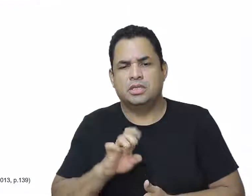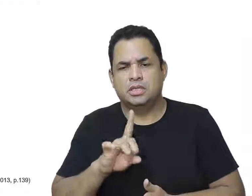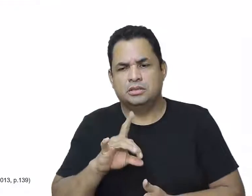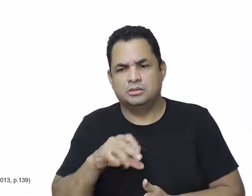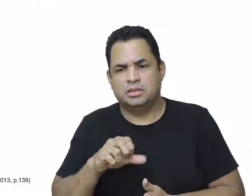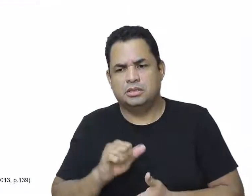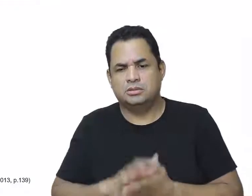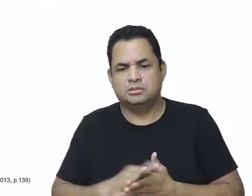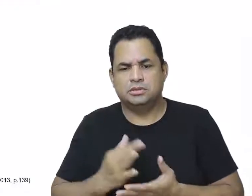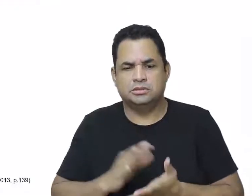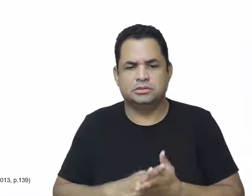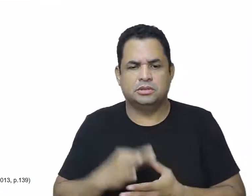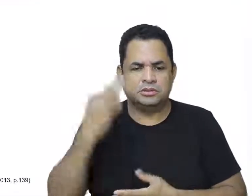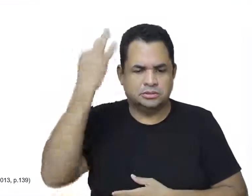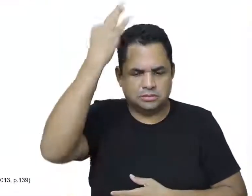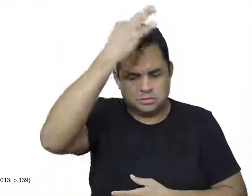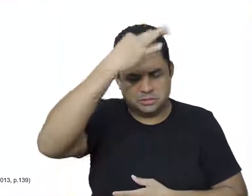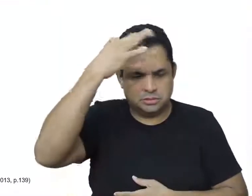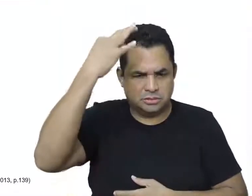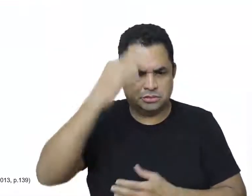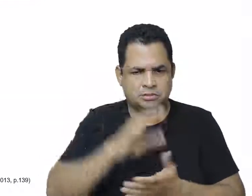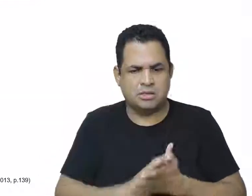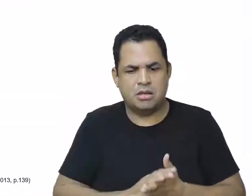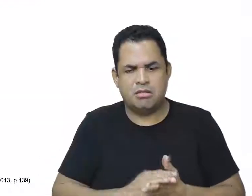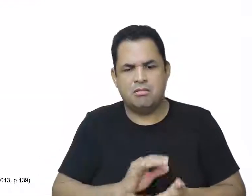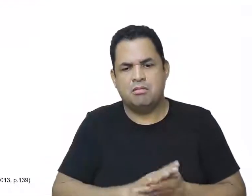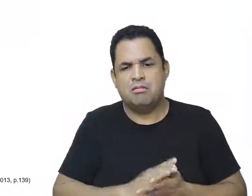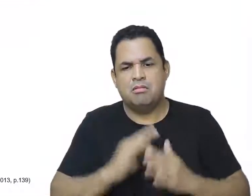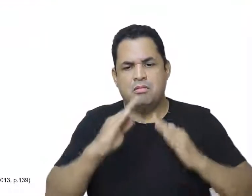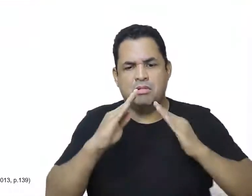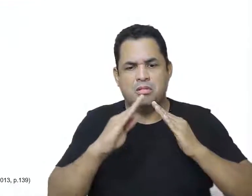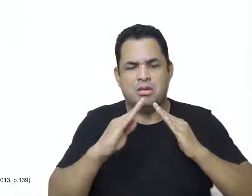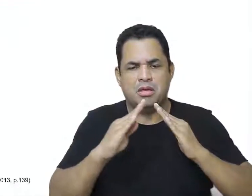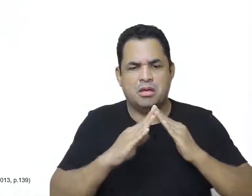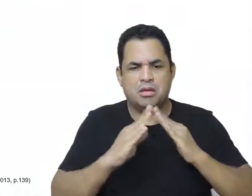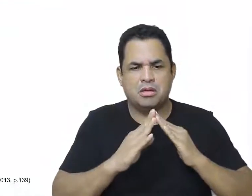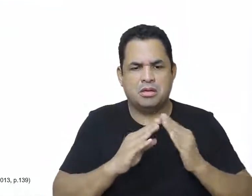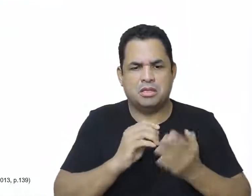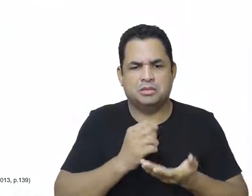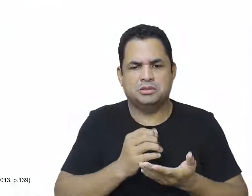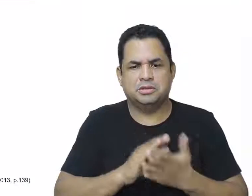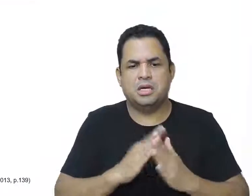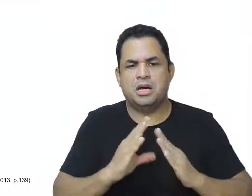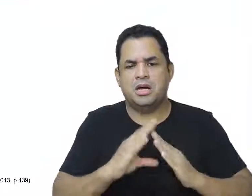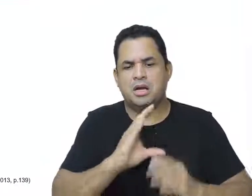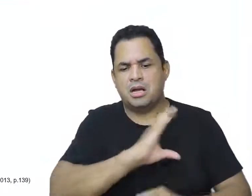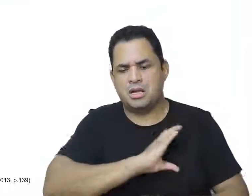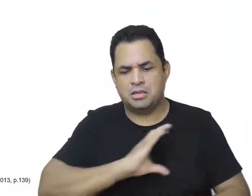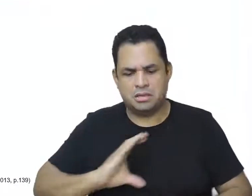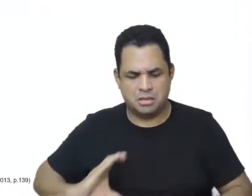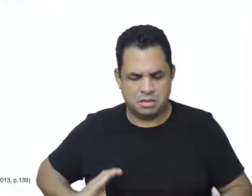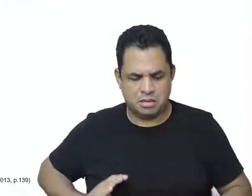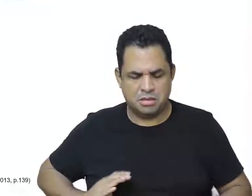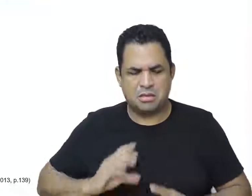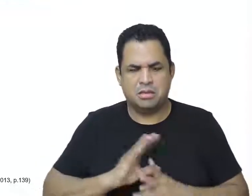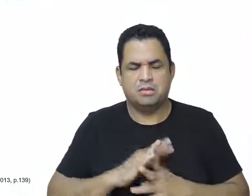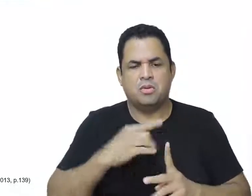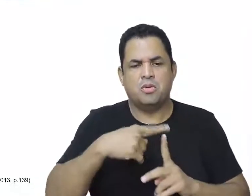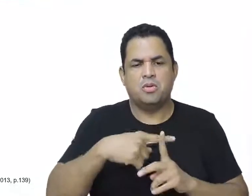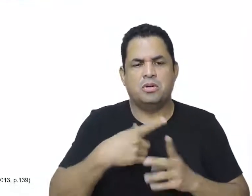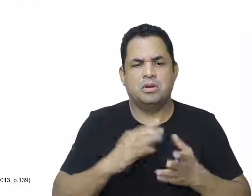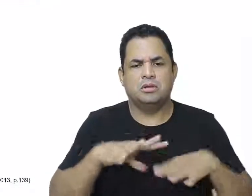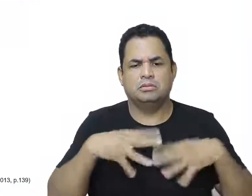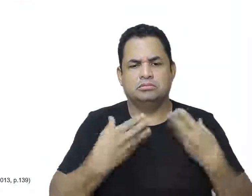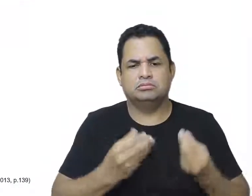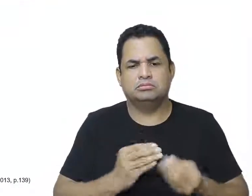autoridade espiritual. Pode ser a Igreja Católica, a Igreja Protestante, né, o islamismo. Também todos